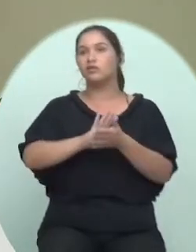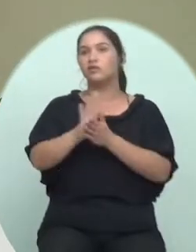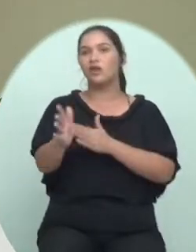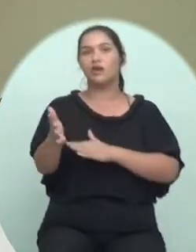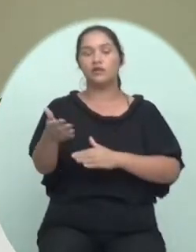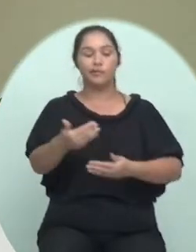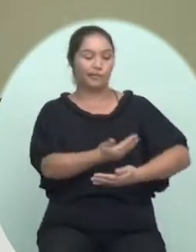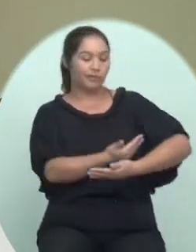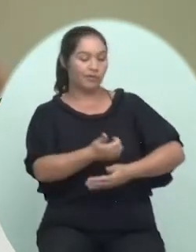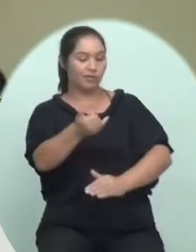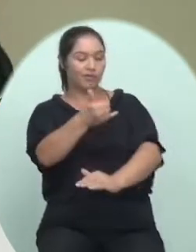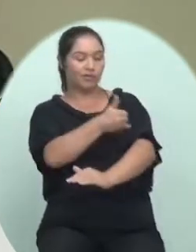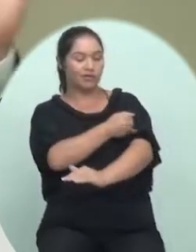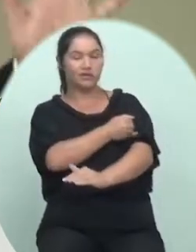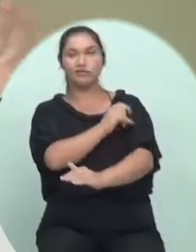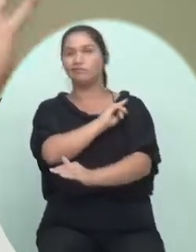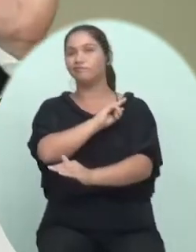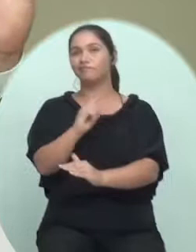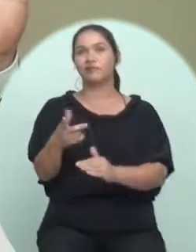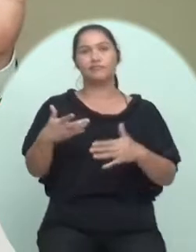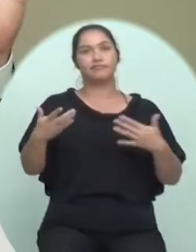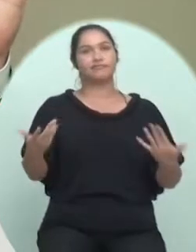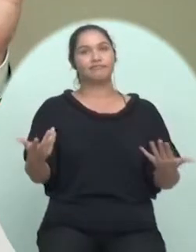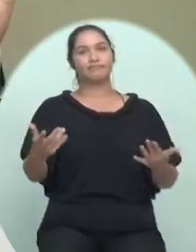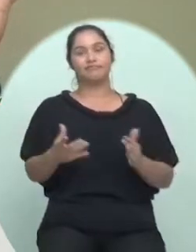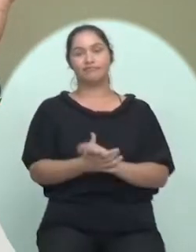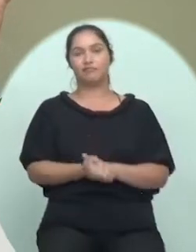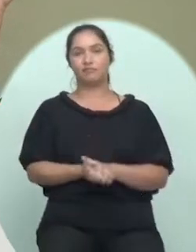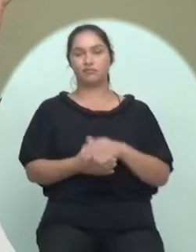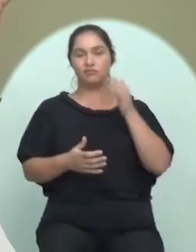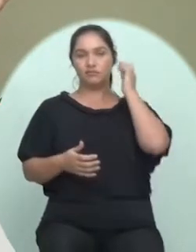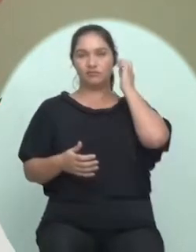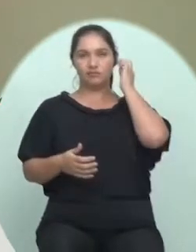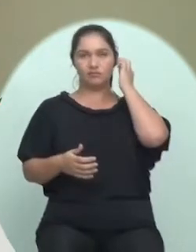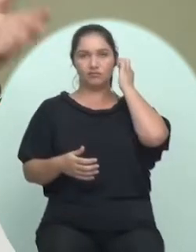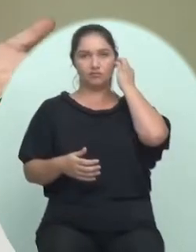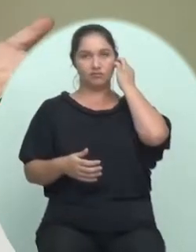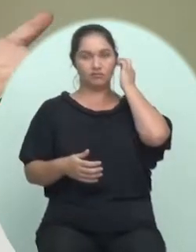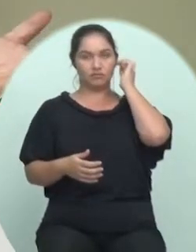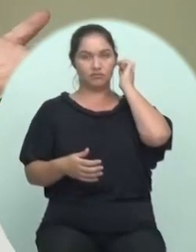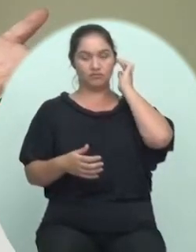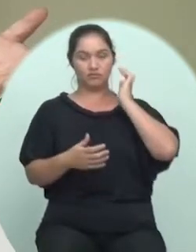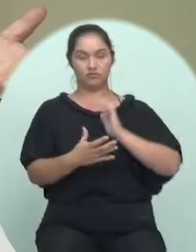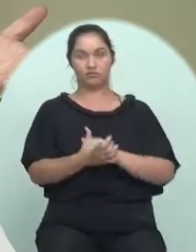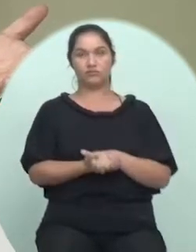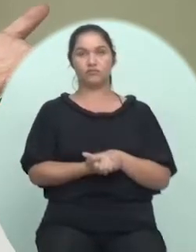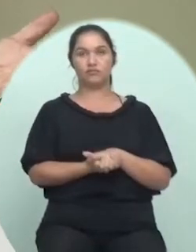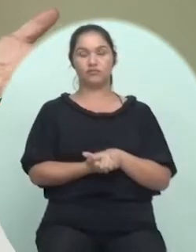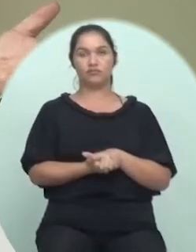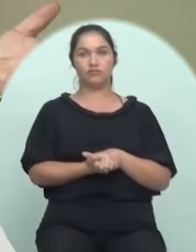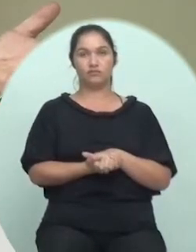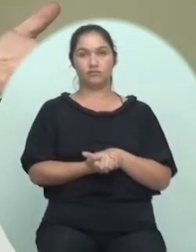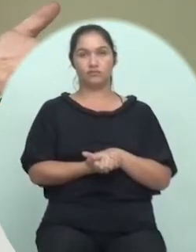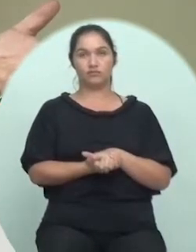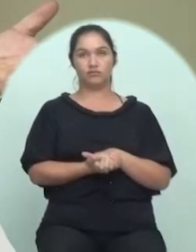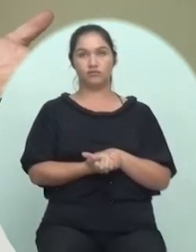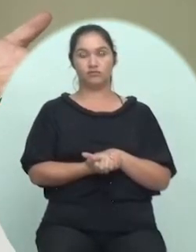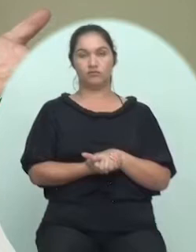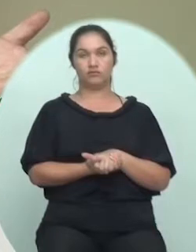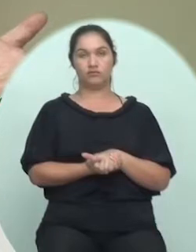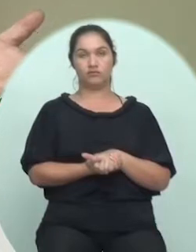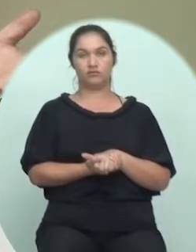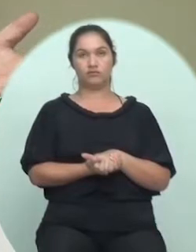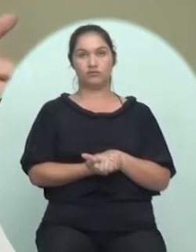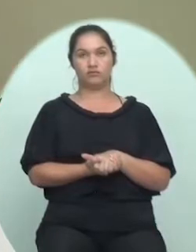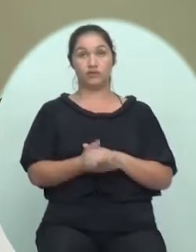daqui nenhuma hora e 45, só tinha 10 pessoas para vacinar isso aí. Pô, mas para vacinação, até de criança, certo? A febre amarela. Eu acho assim